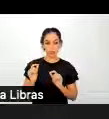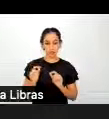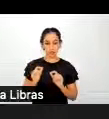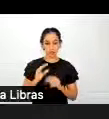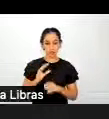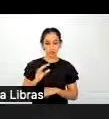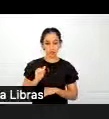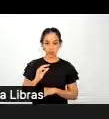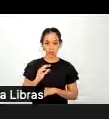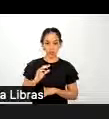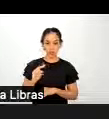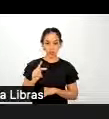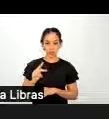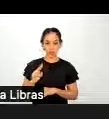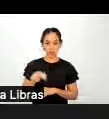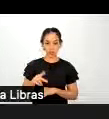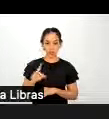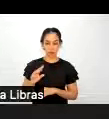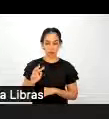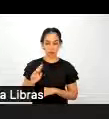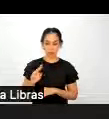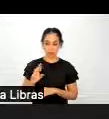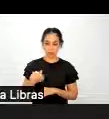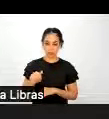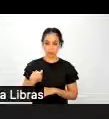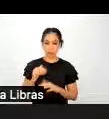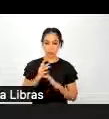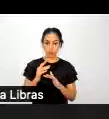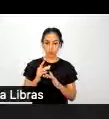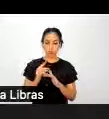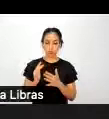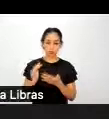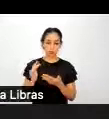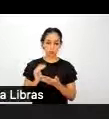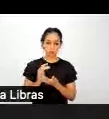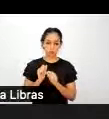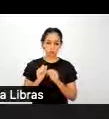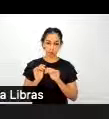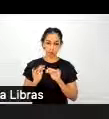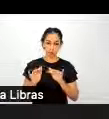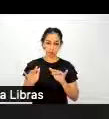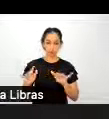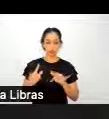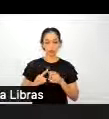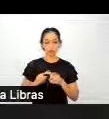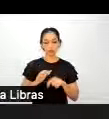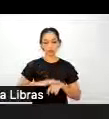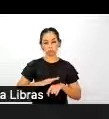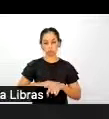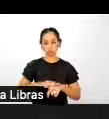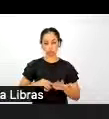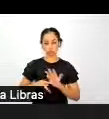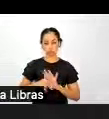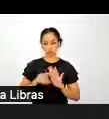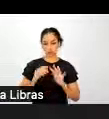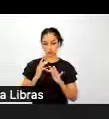começa a trabalhar em alguns pontos principais, de forma a irradiar a transformação. A ideia da autonomia do cidadão, que qualquer